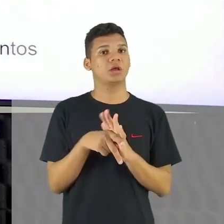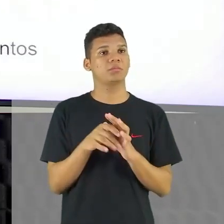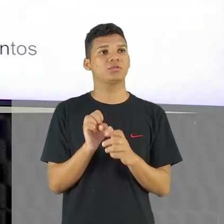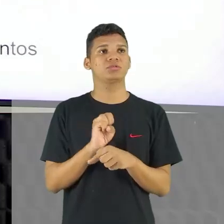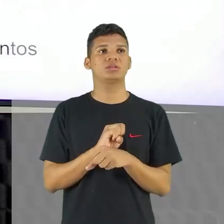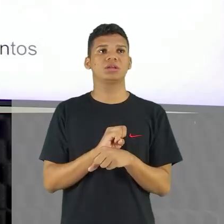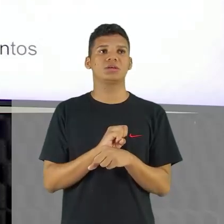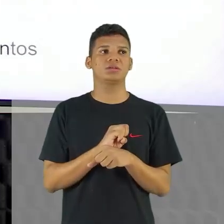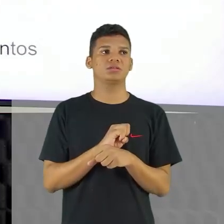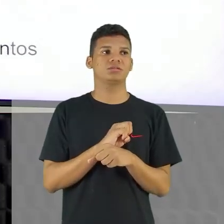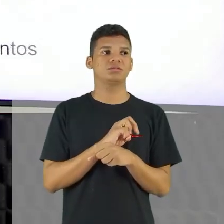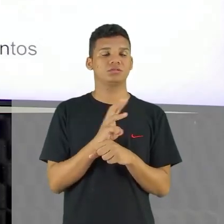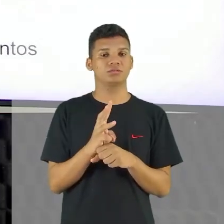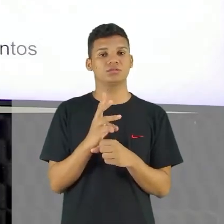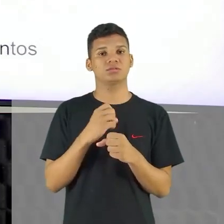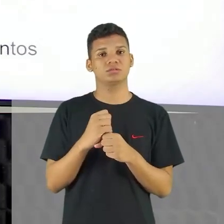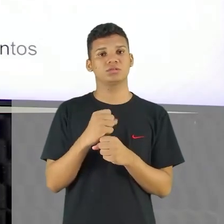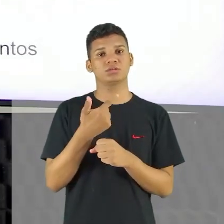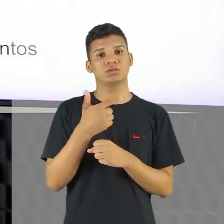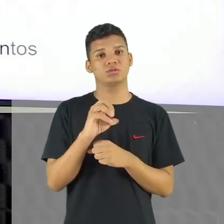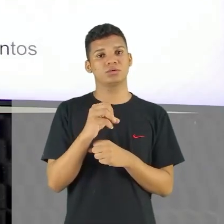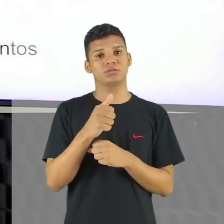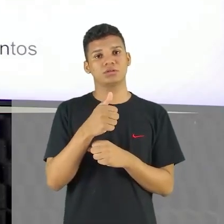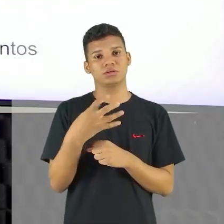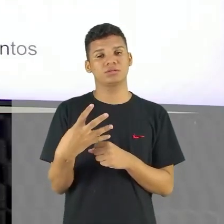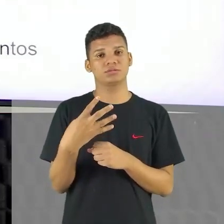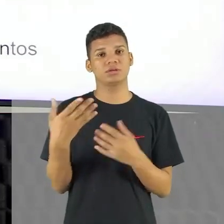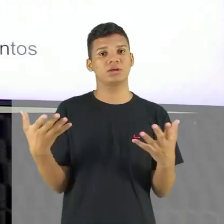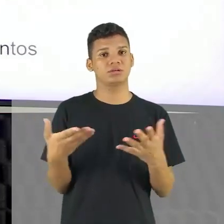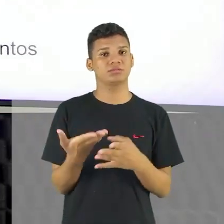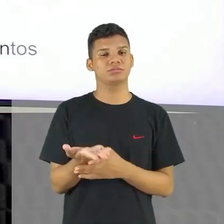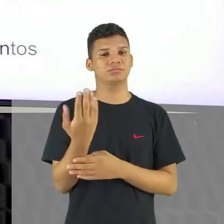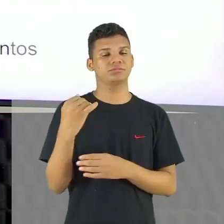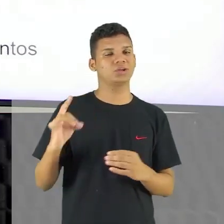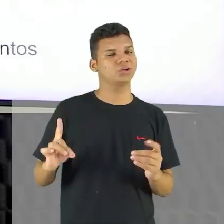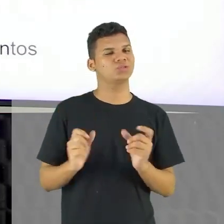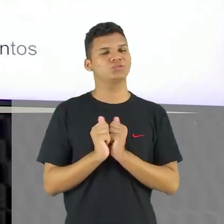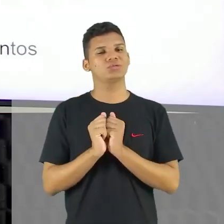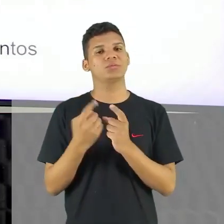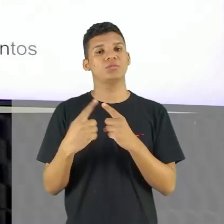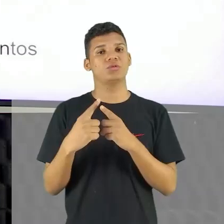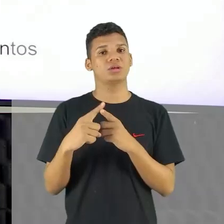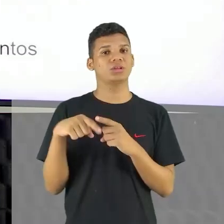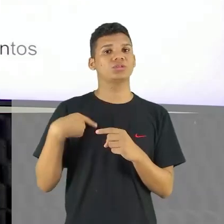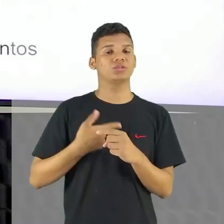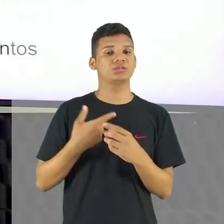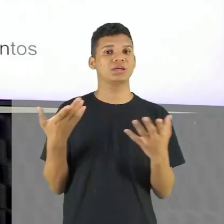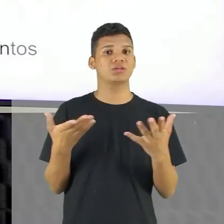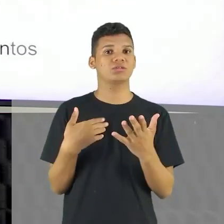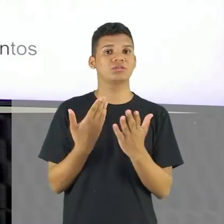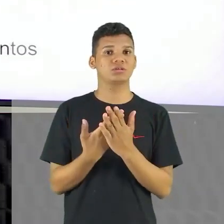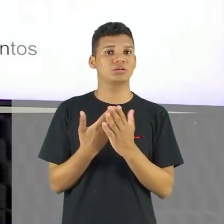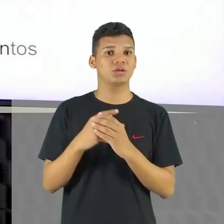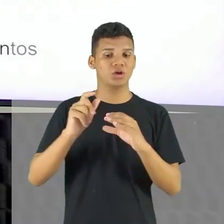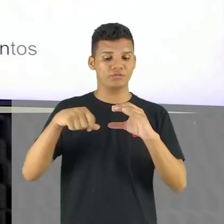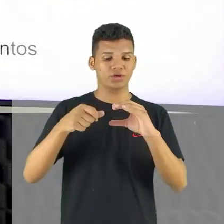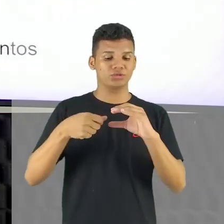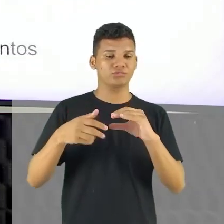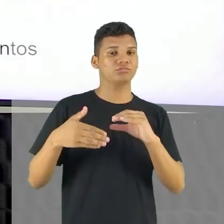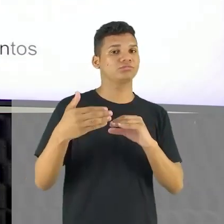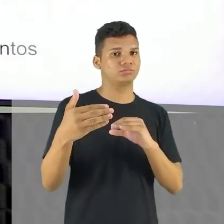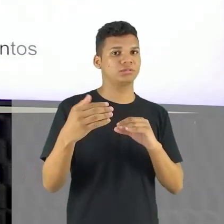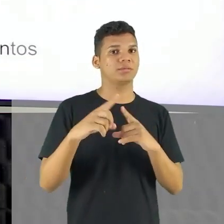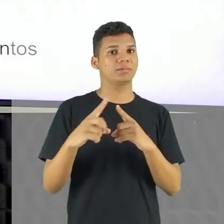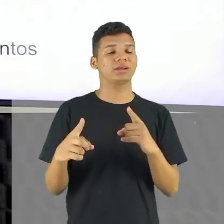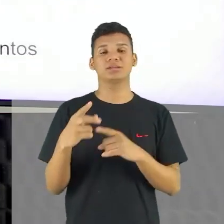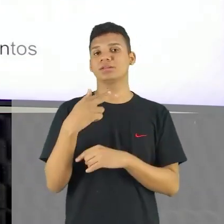UEMA de 2014. Fica conosco que mais questões nós vamos trabalhar nos próximos vídeos. E não